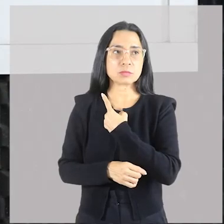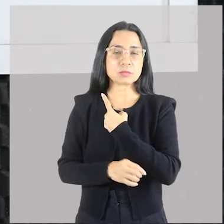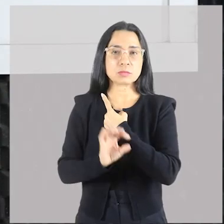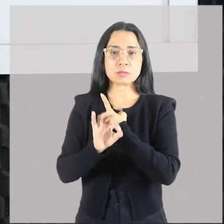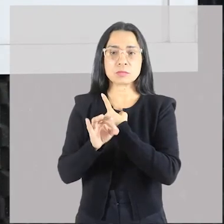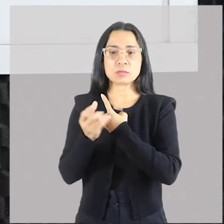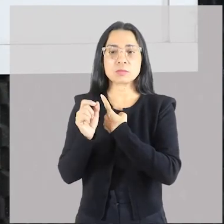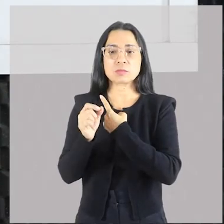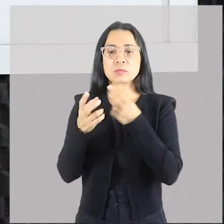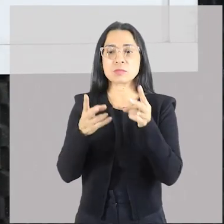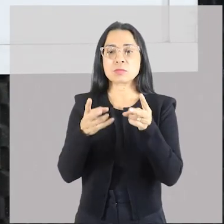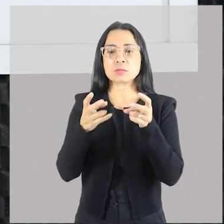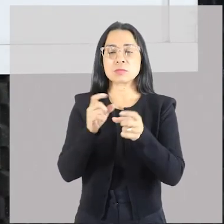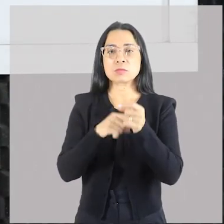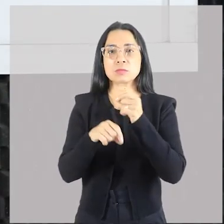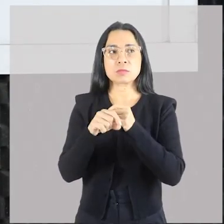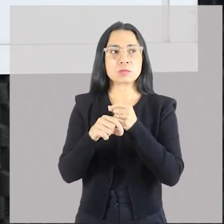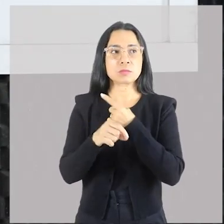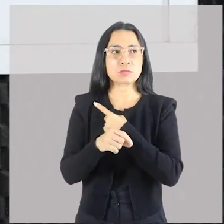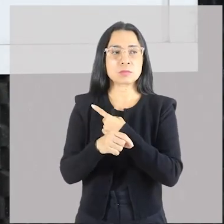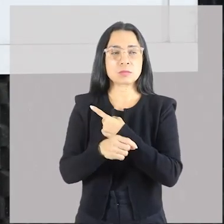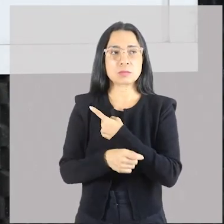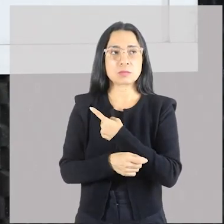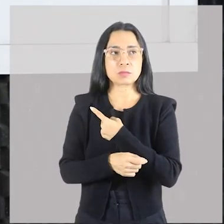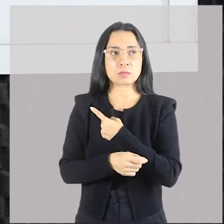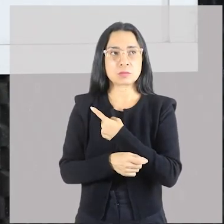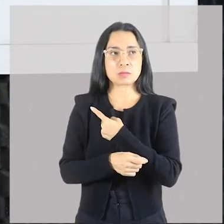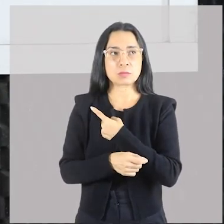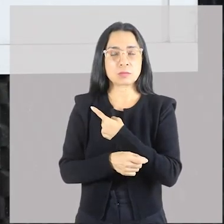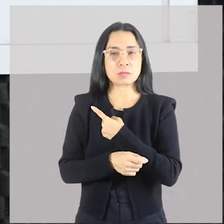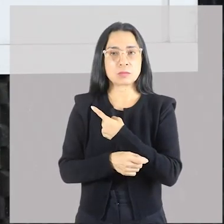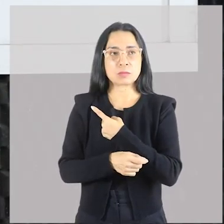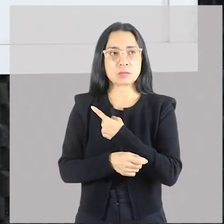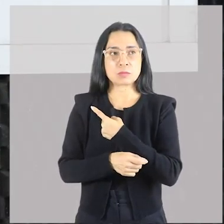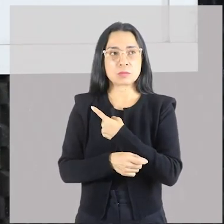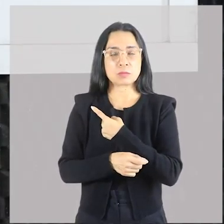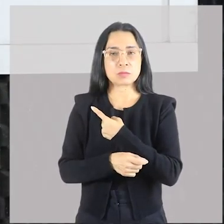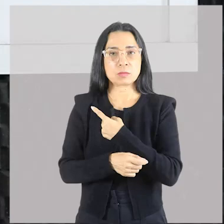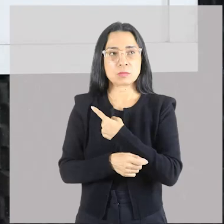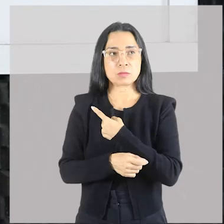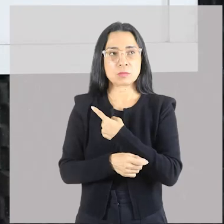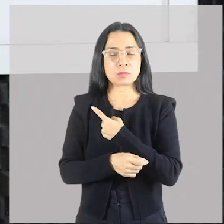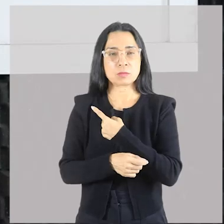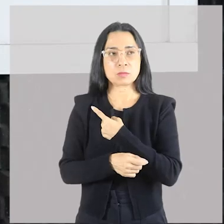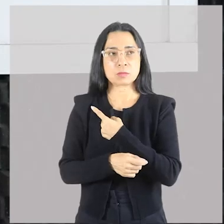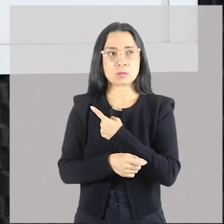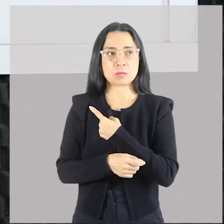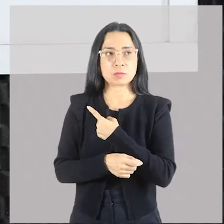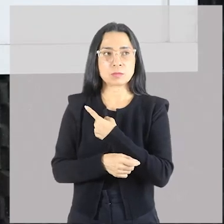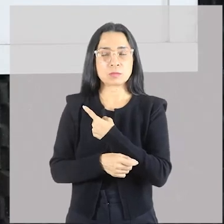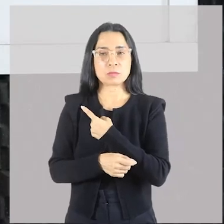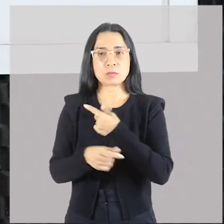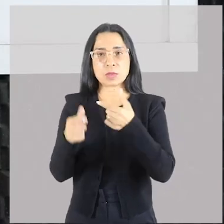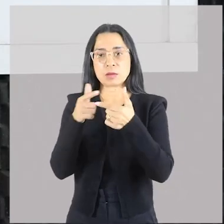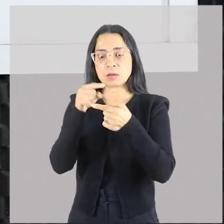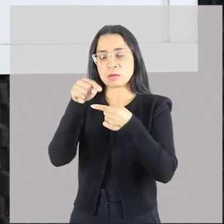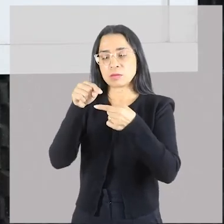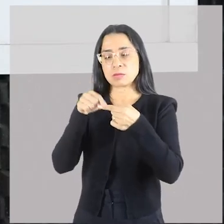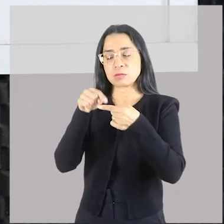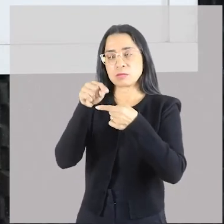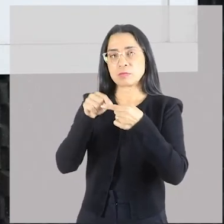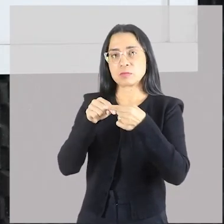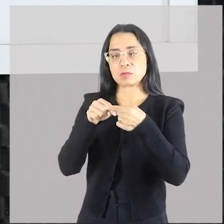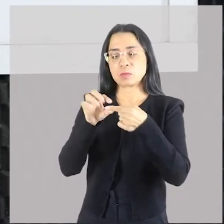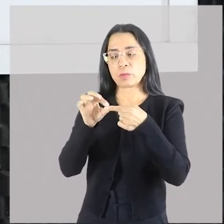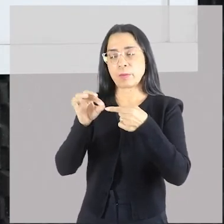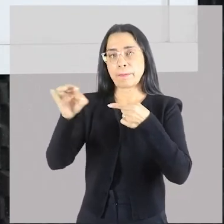certo? O que se observou? Que esse comprimento, que esse contorno aqui, ó, dividido pela medida do